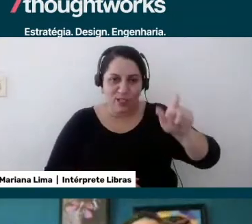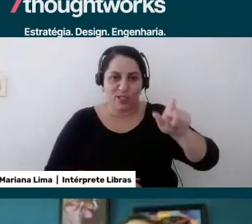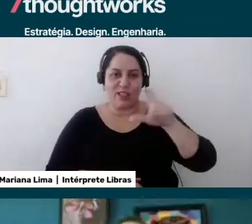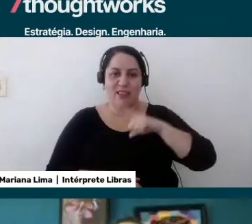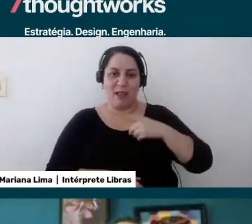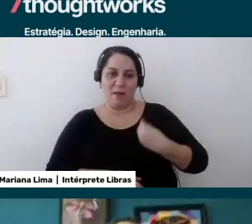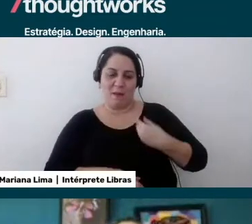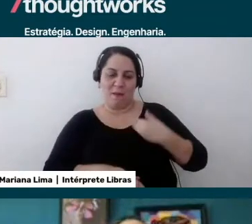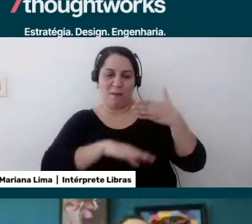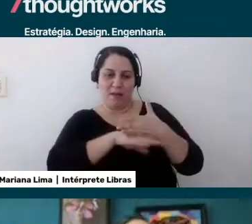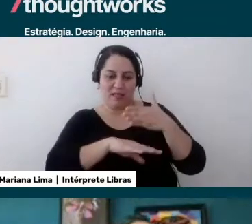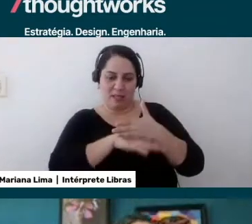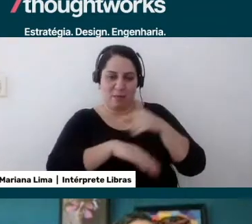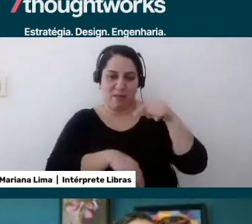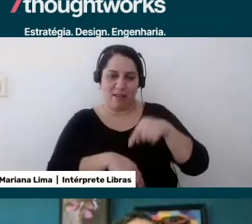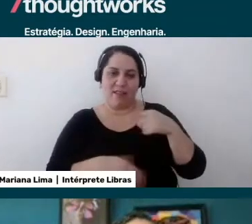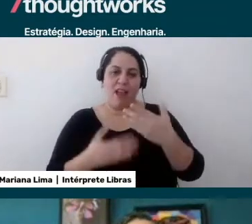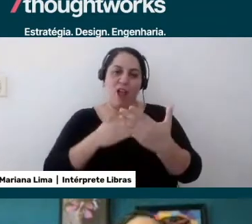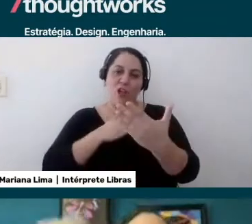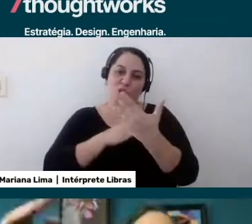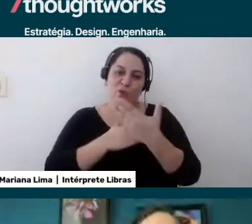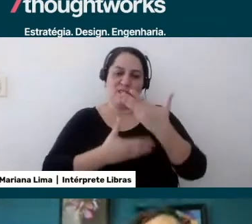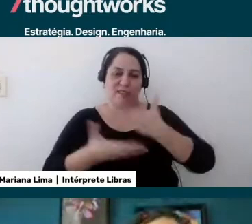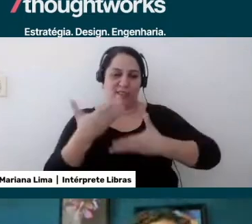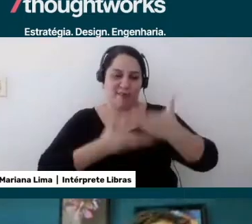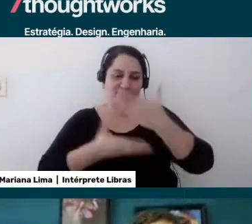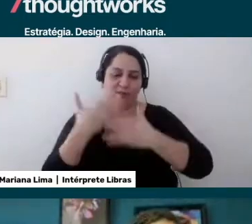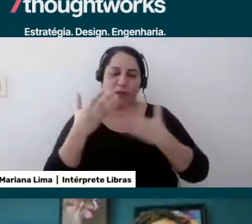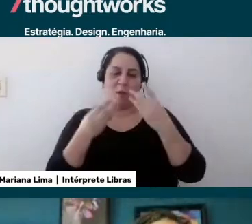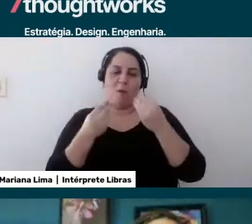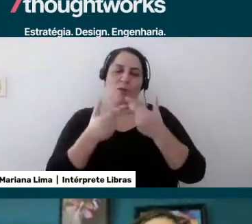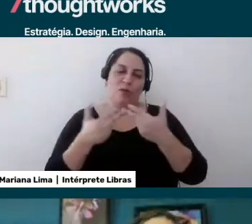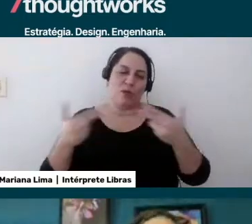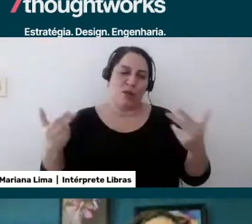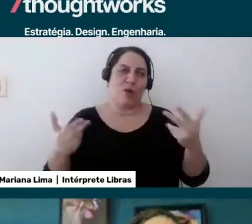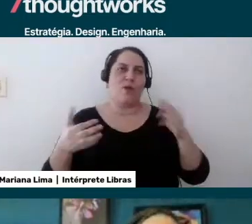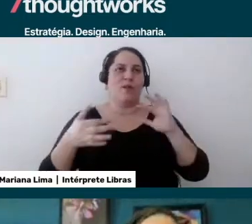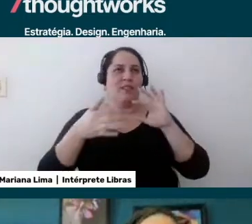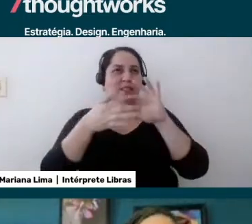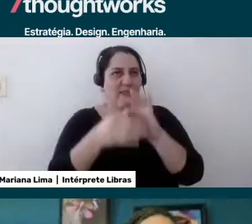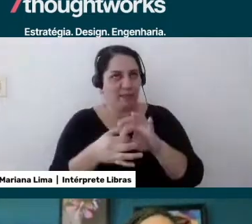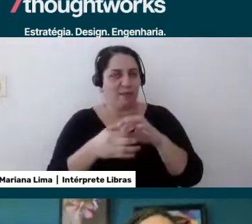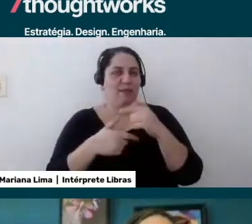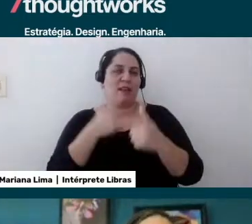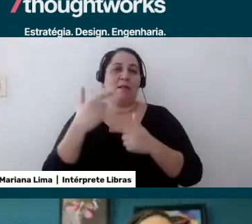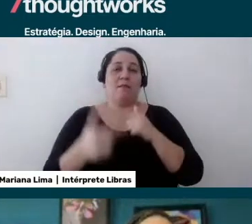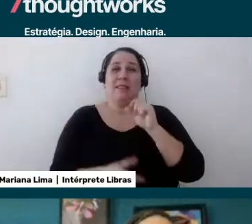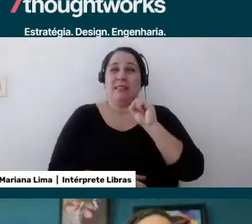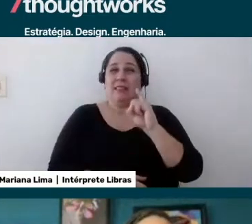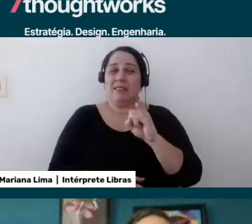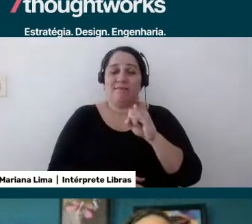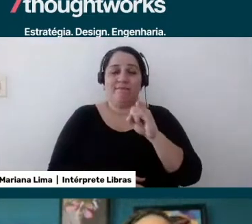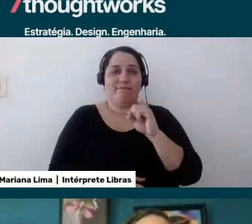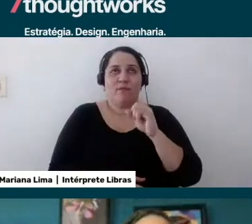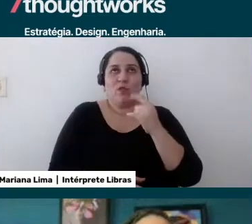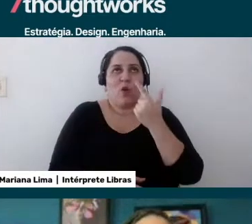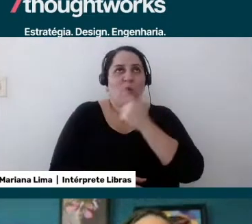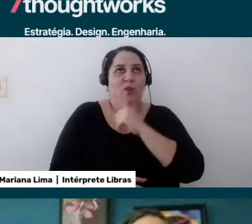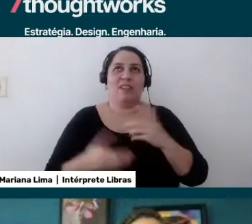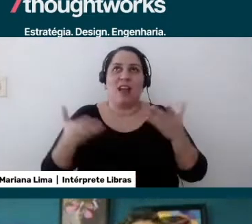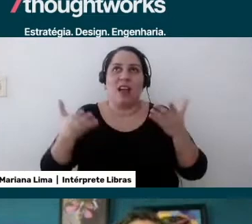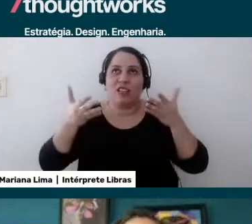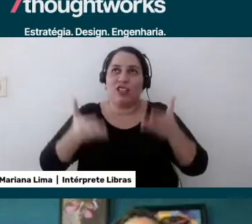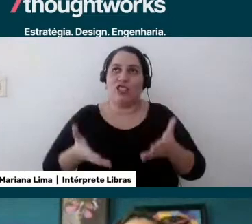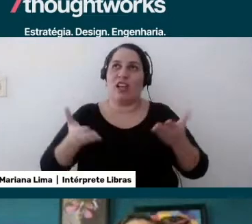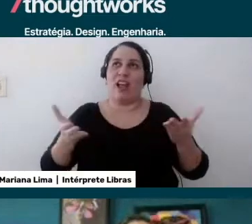essas mudanças e a caminhada até aqui. Tem muita coisa para a gente fazer, mas não seria possível a gente ter chegado até